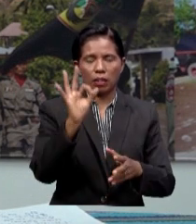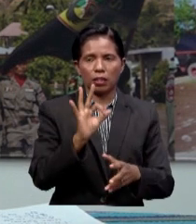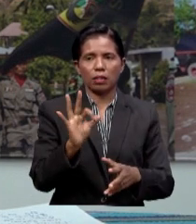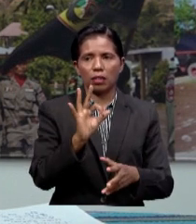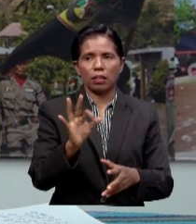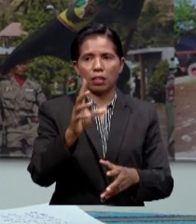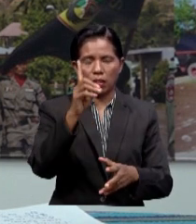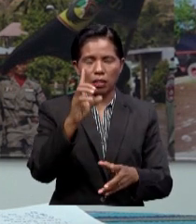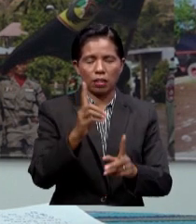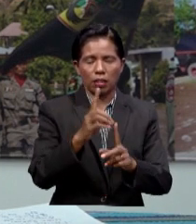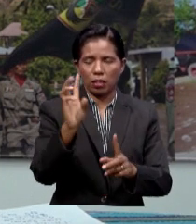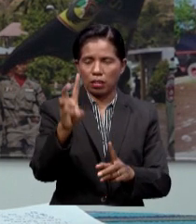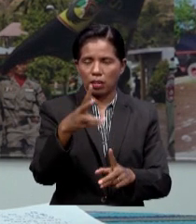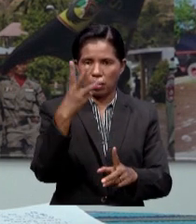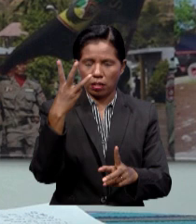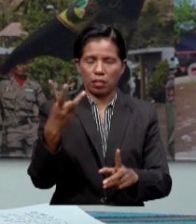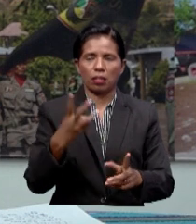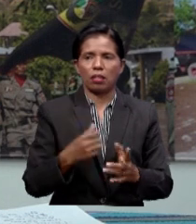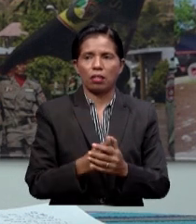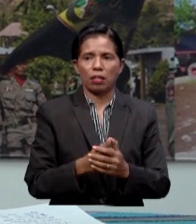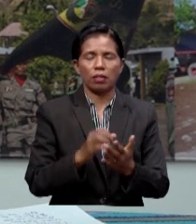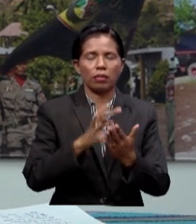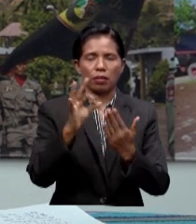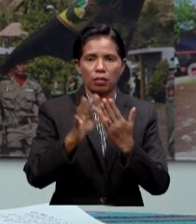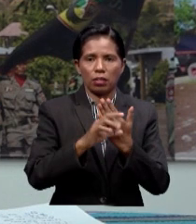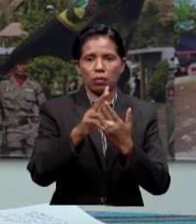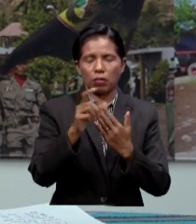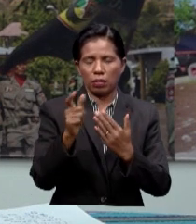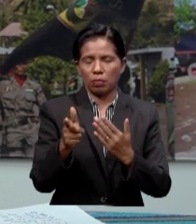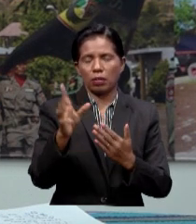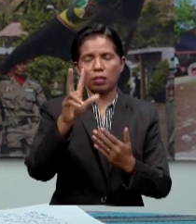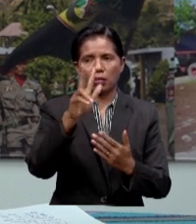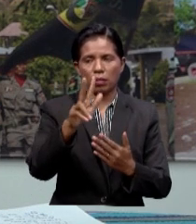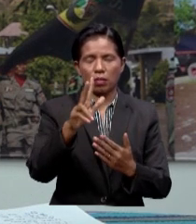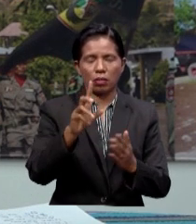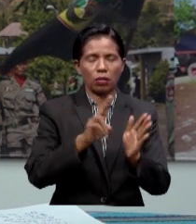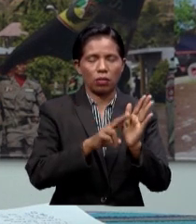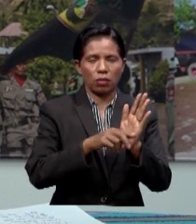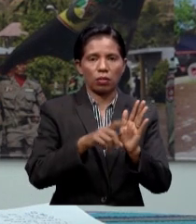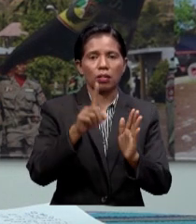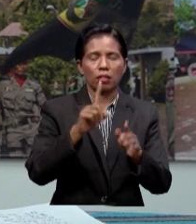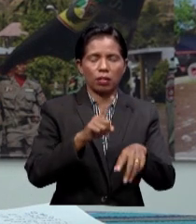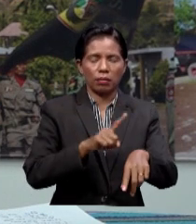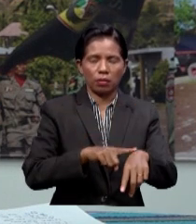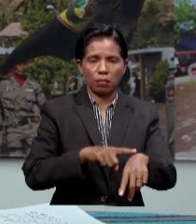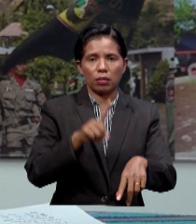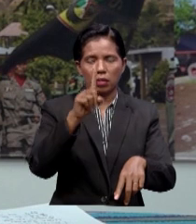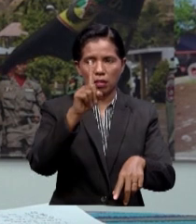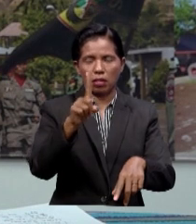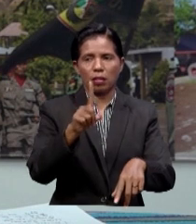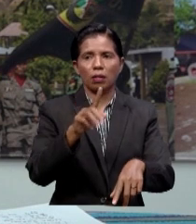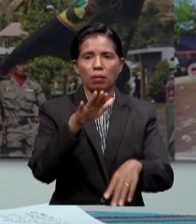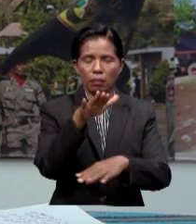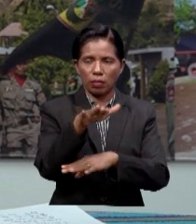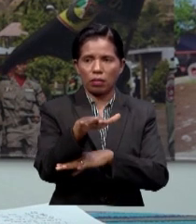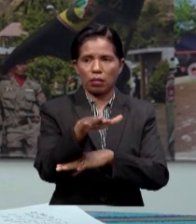ilon sexta-feira dia 17 de fevereiro de 2023 horas são no centro ou uma hora meio dia ele ia